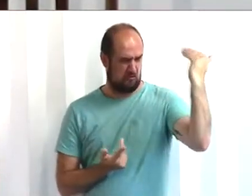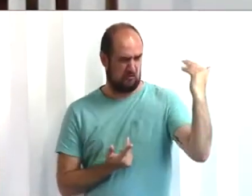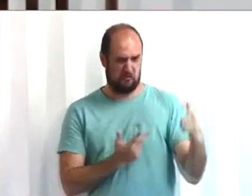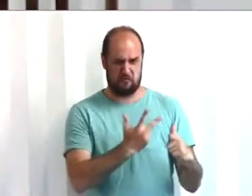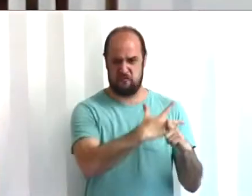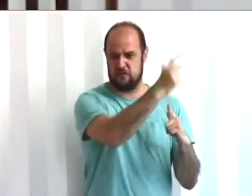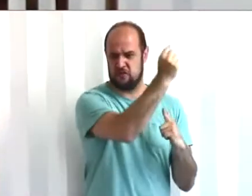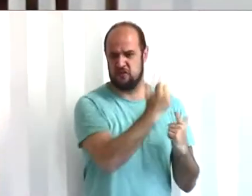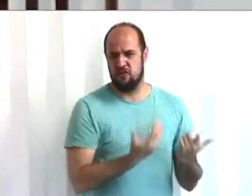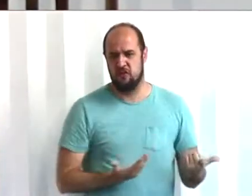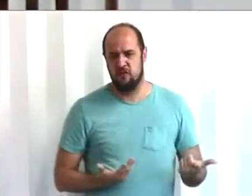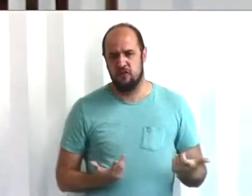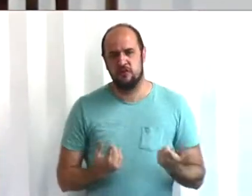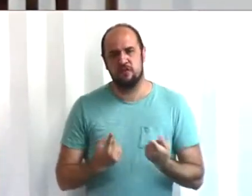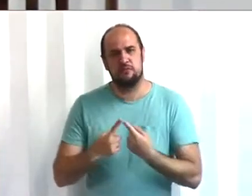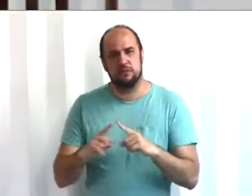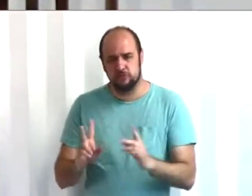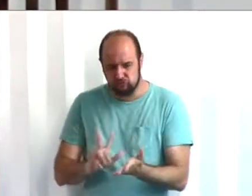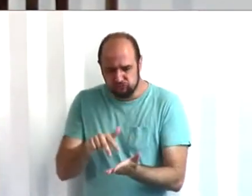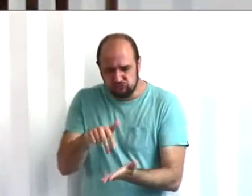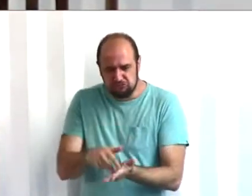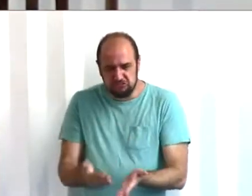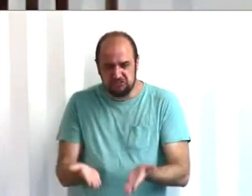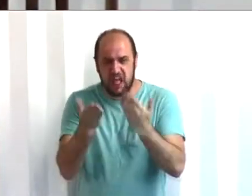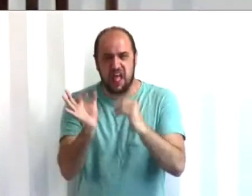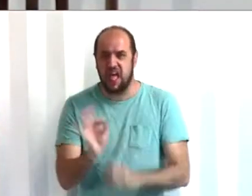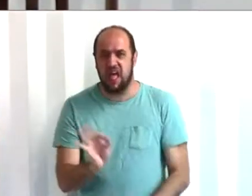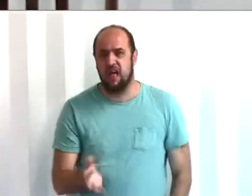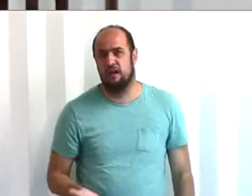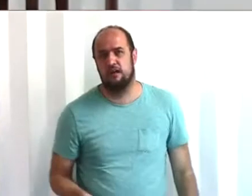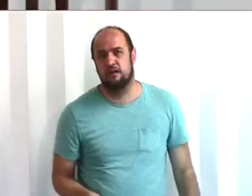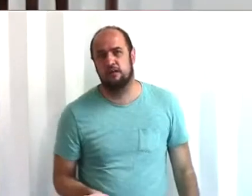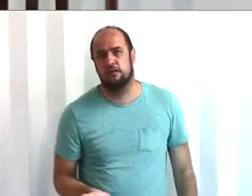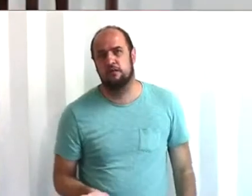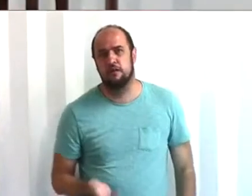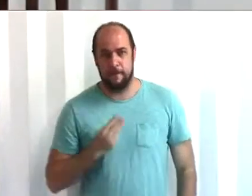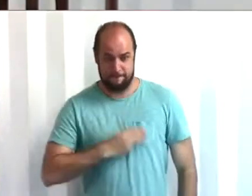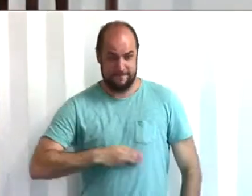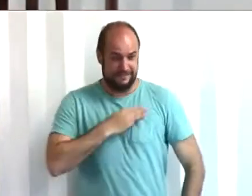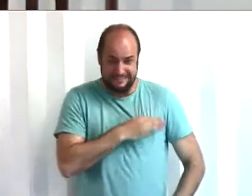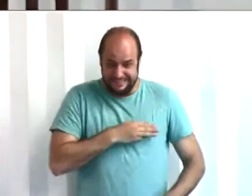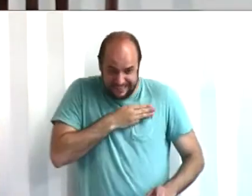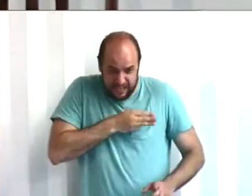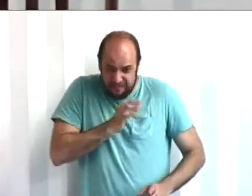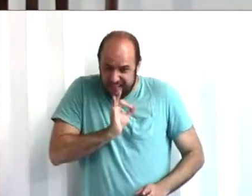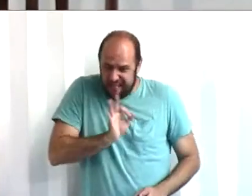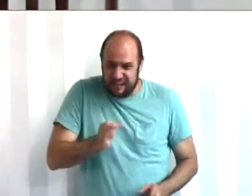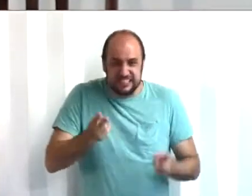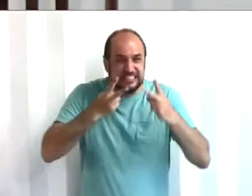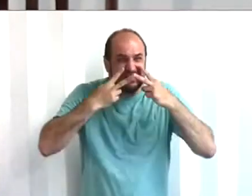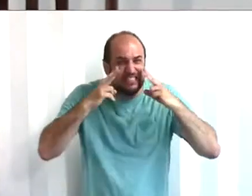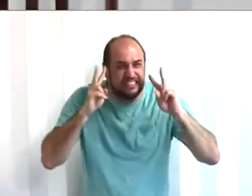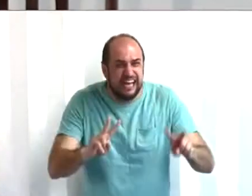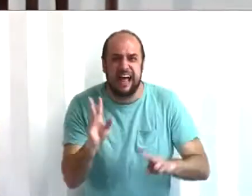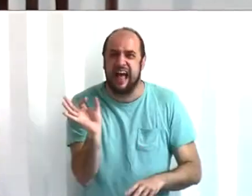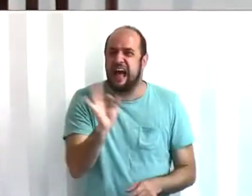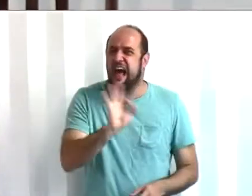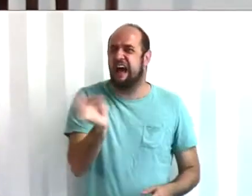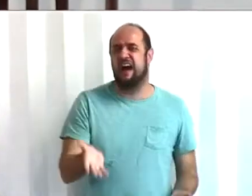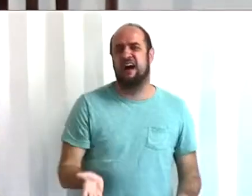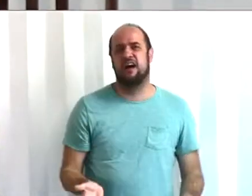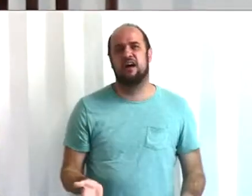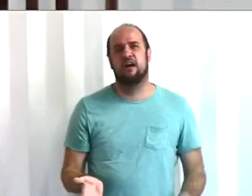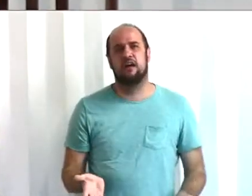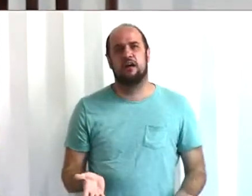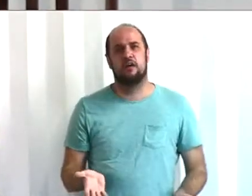de vitórias, mas não se fala de ressurreição? Por que não se fala de missão, de testemunho? Por que não se fala